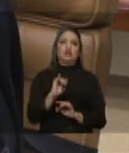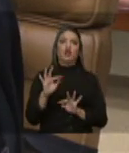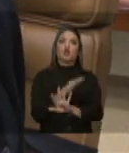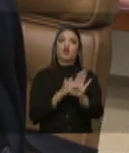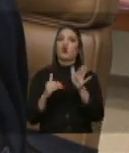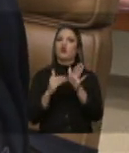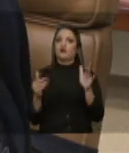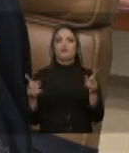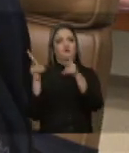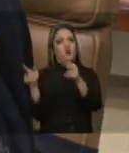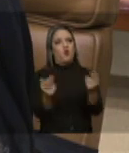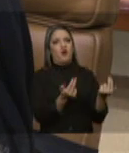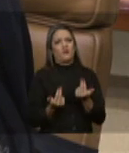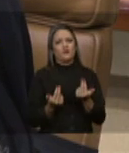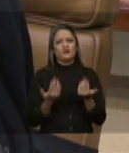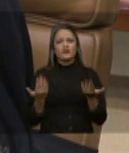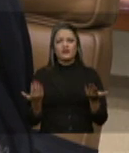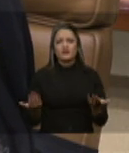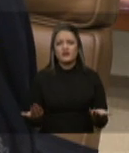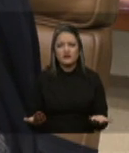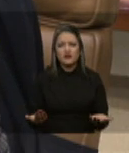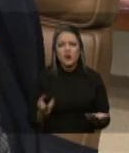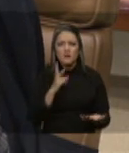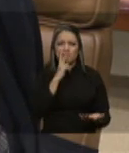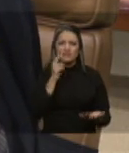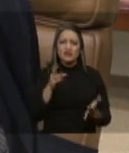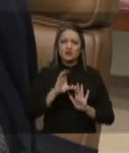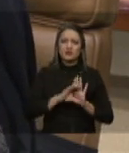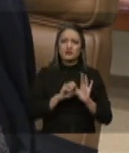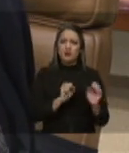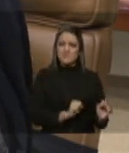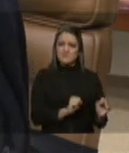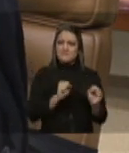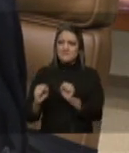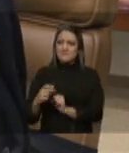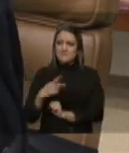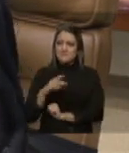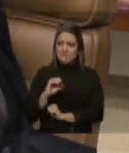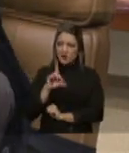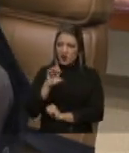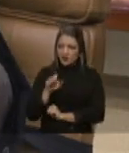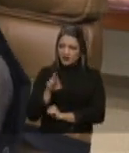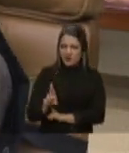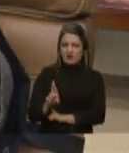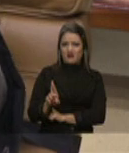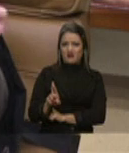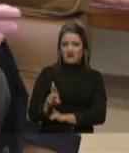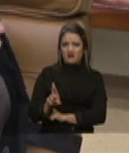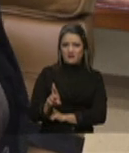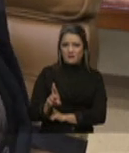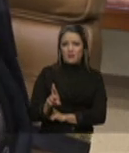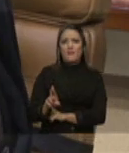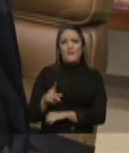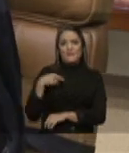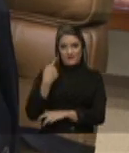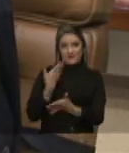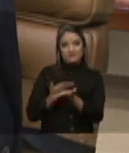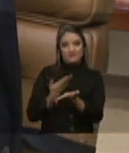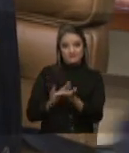a ideia de poder que está no nosso estudo de teoria resultado né do segundo ano de